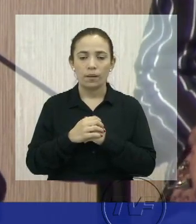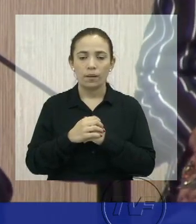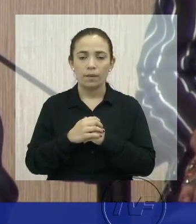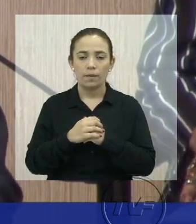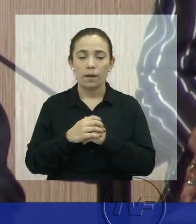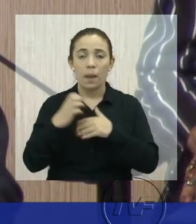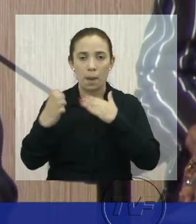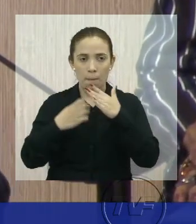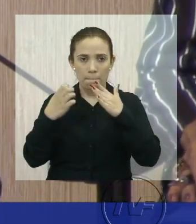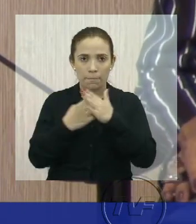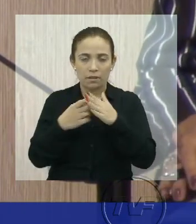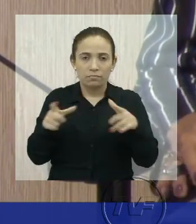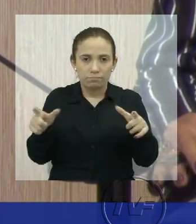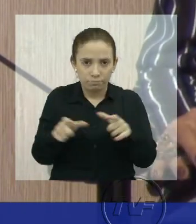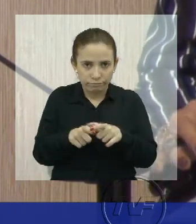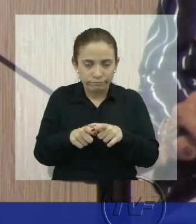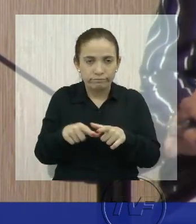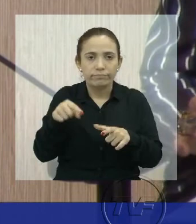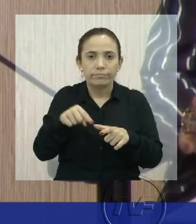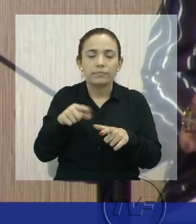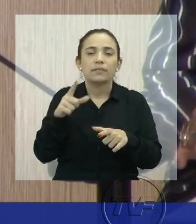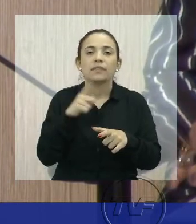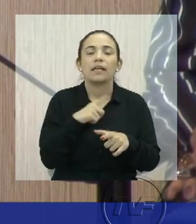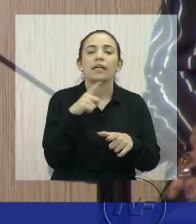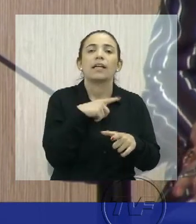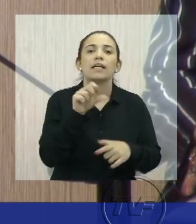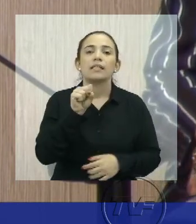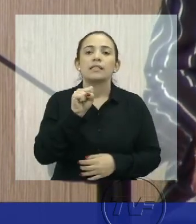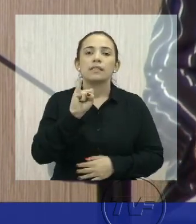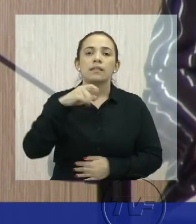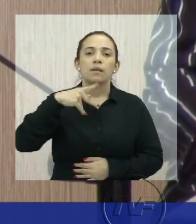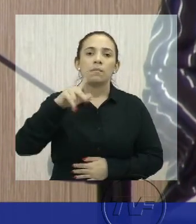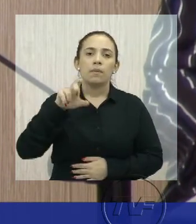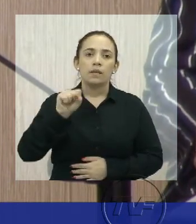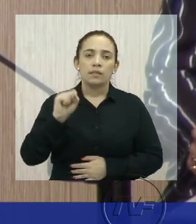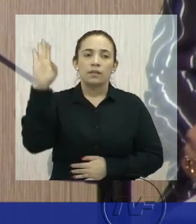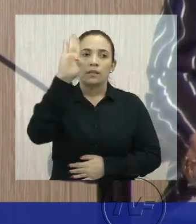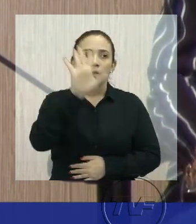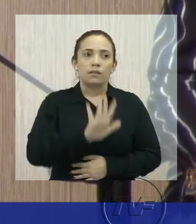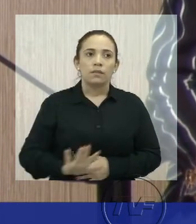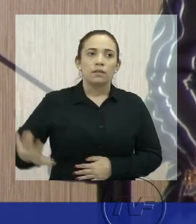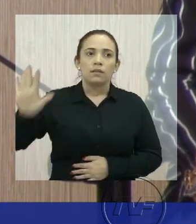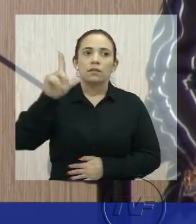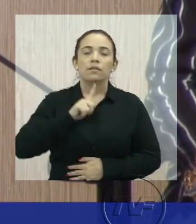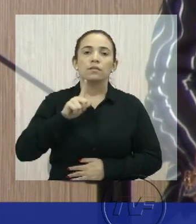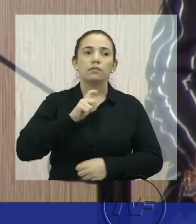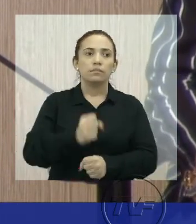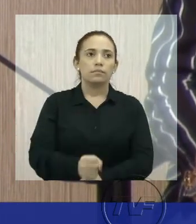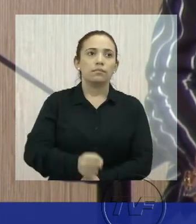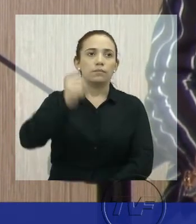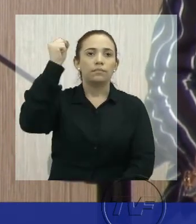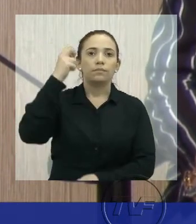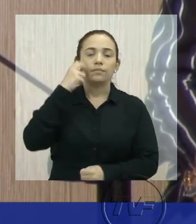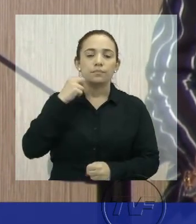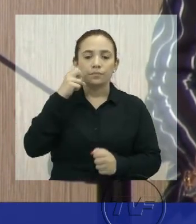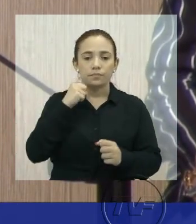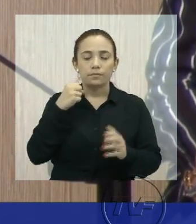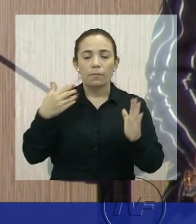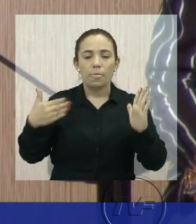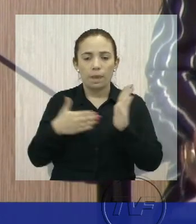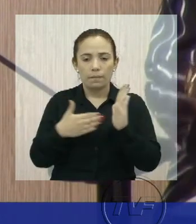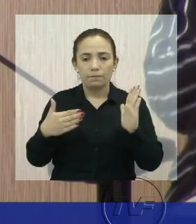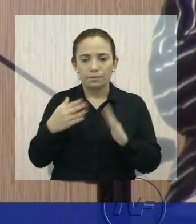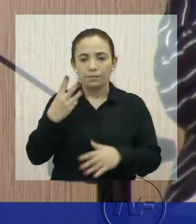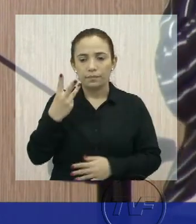Empresa de pequeno porte é uma classificação do Simples Nacional e realmente ela tem um faturamento de até, salvo engano,